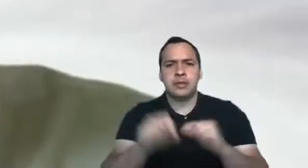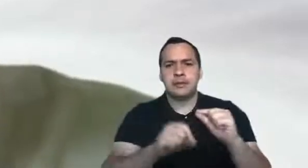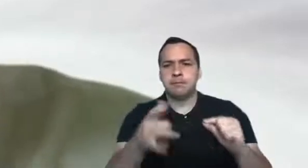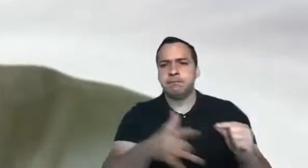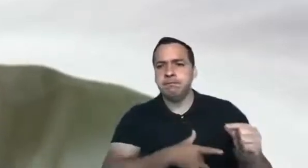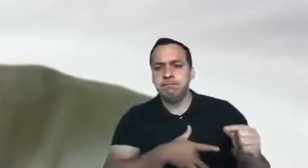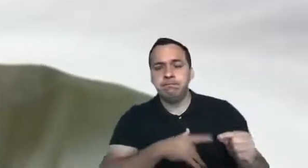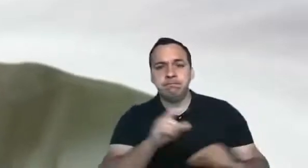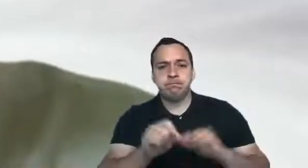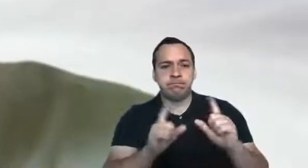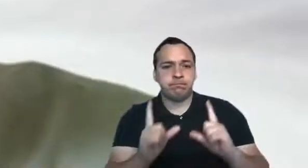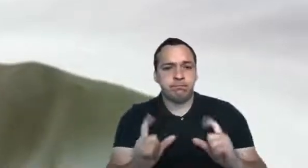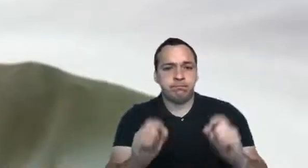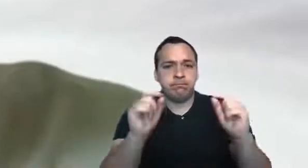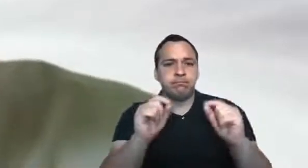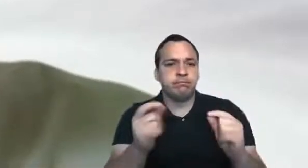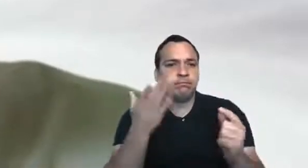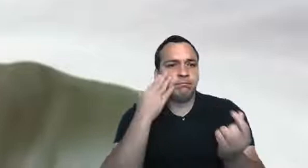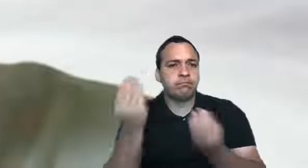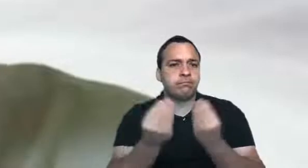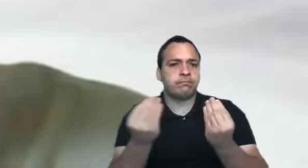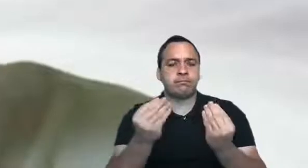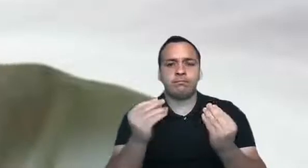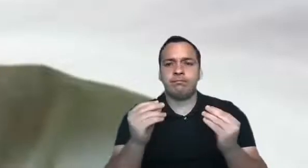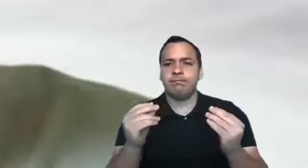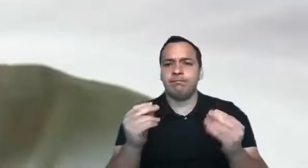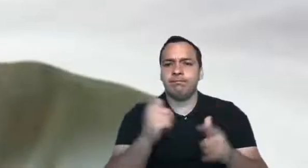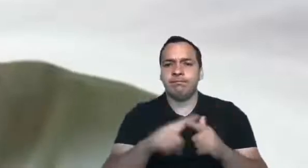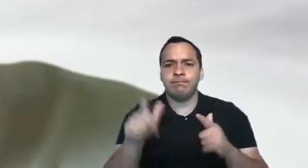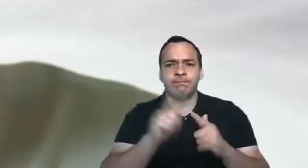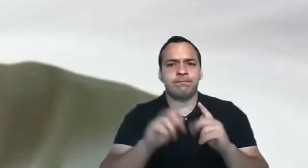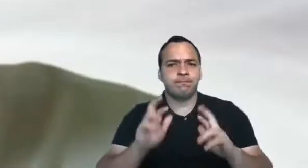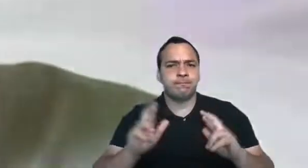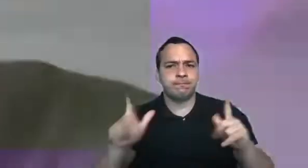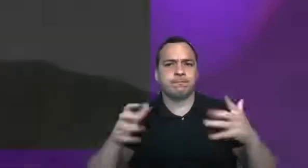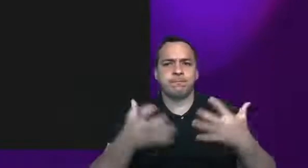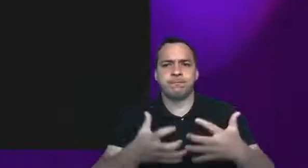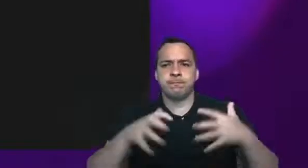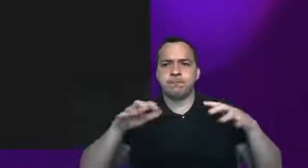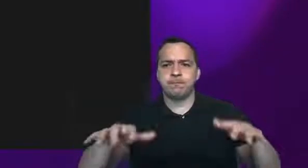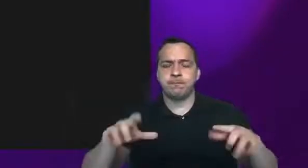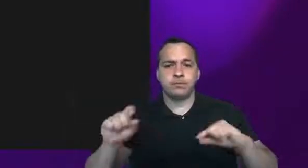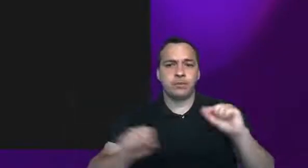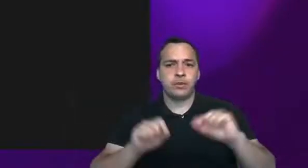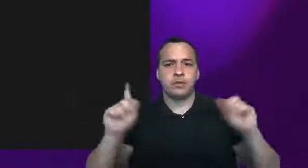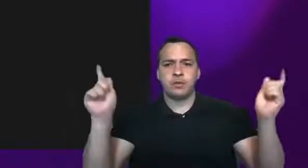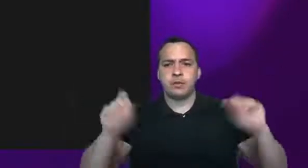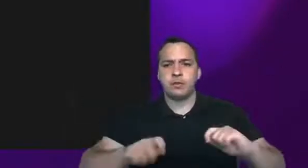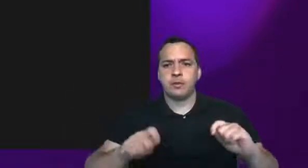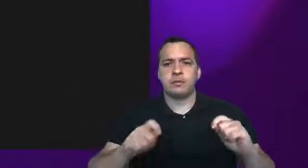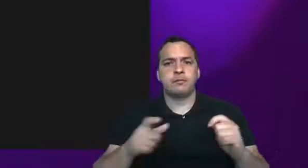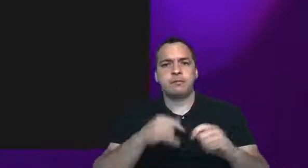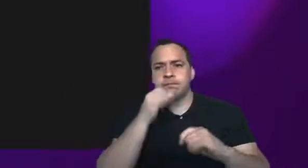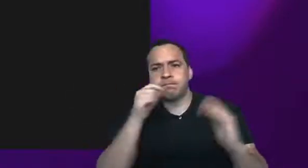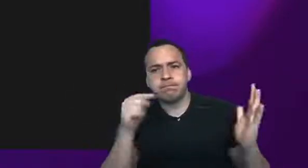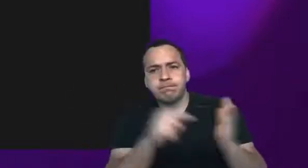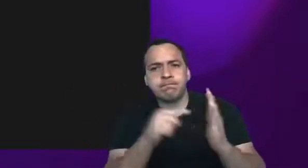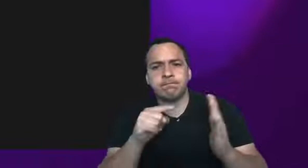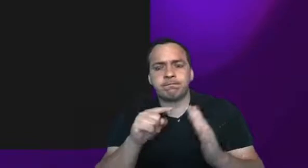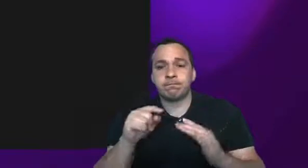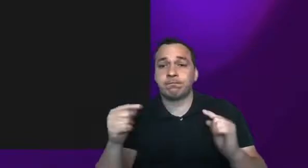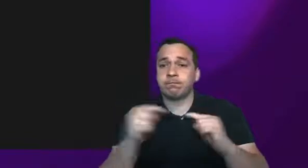mas a gente já identifica que são situações bastante diferentes da possibilidade de indicar o